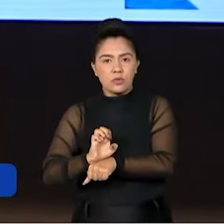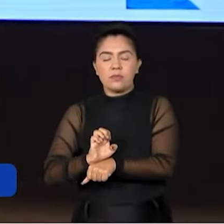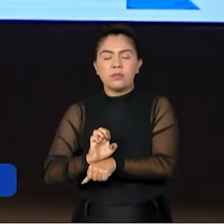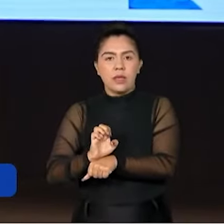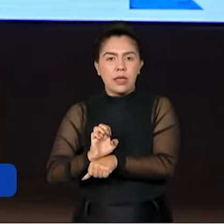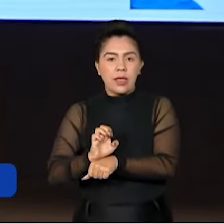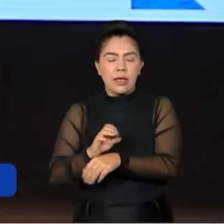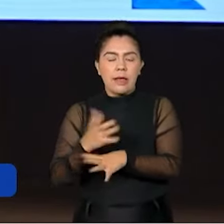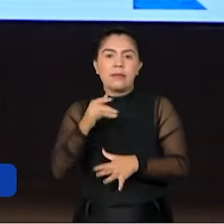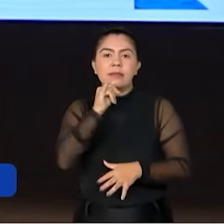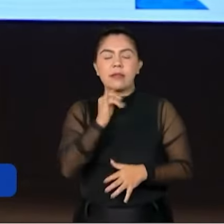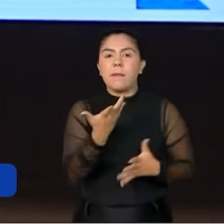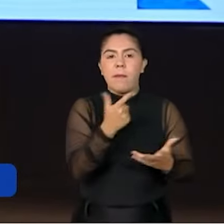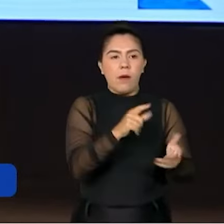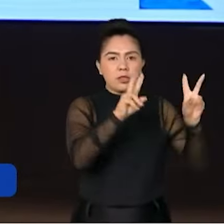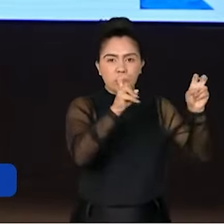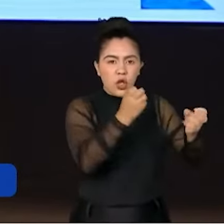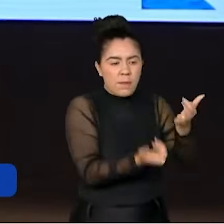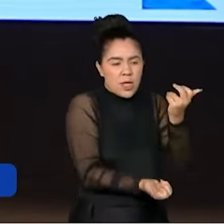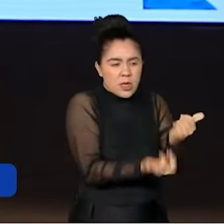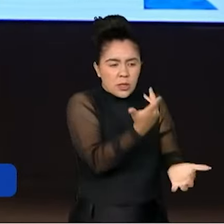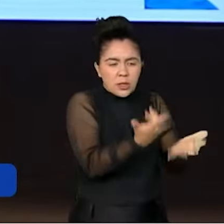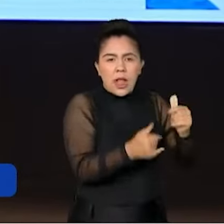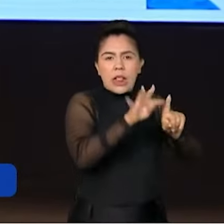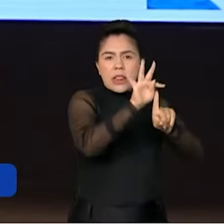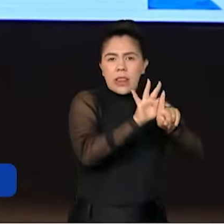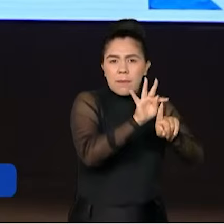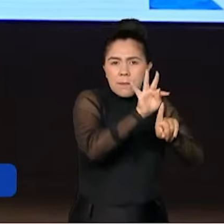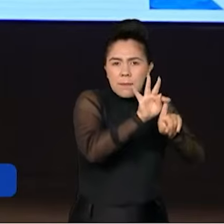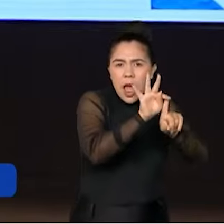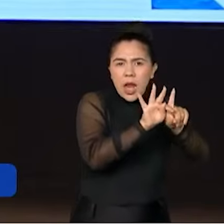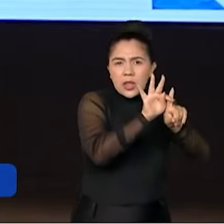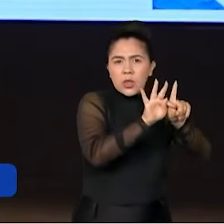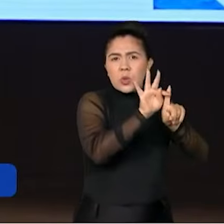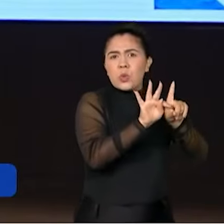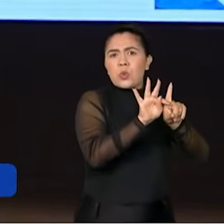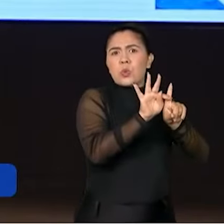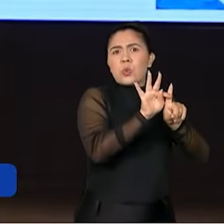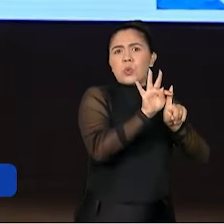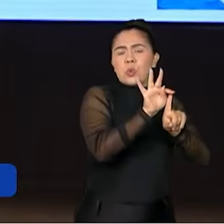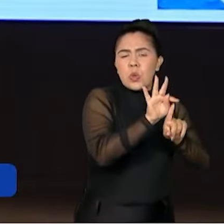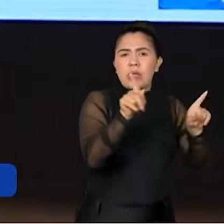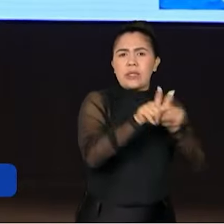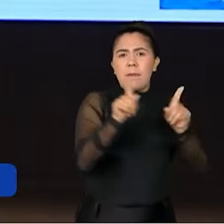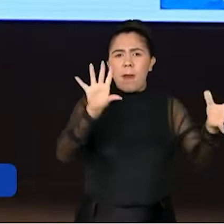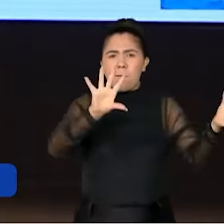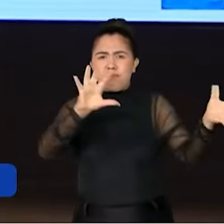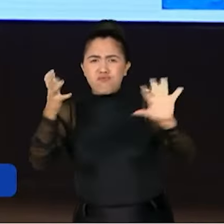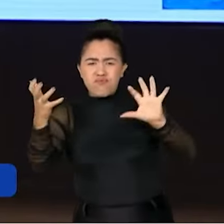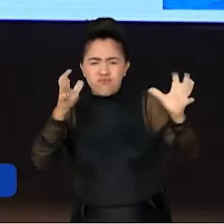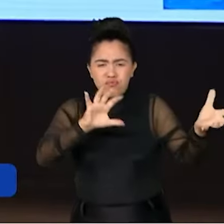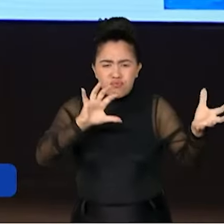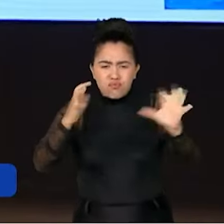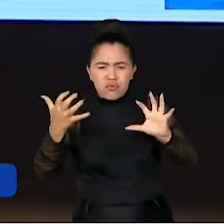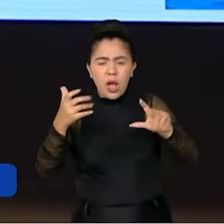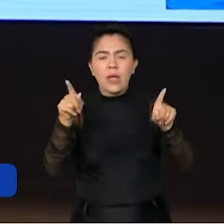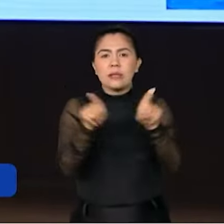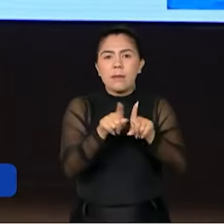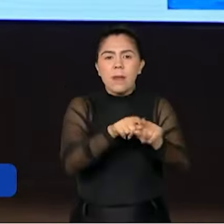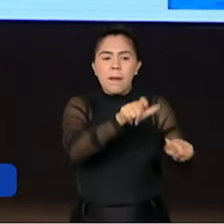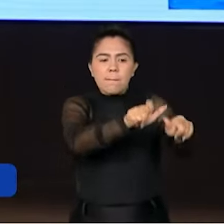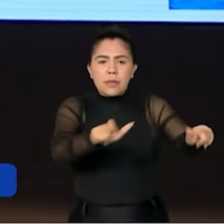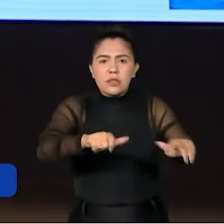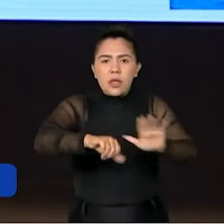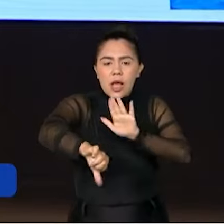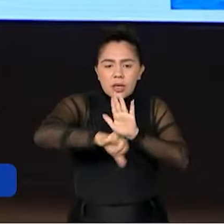de alta temperatura, mudança do clima, eventos climáticos extremos e a ação dos criminosos,